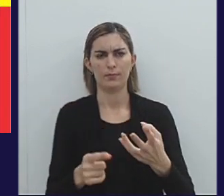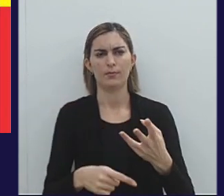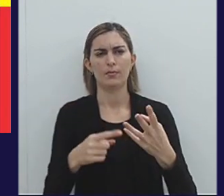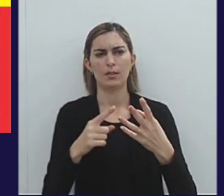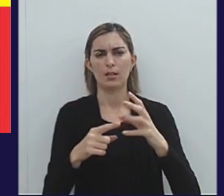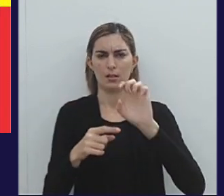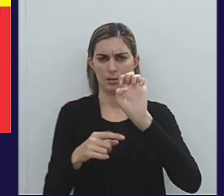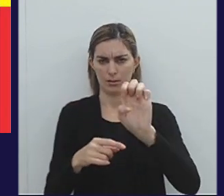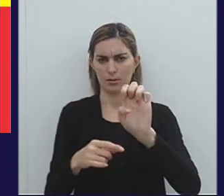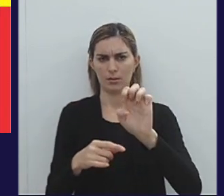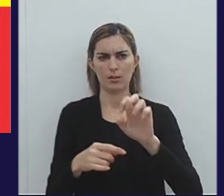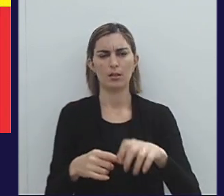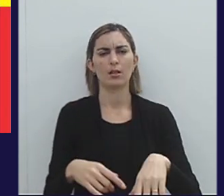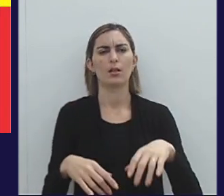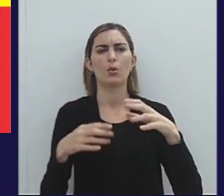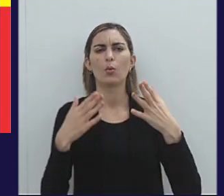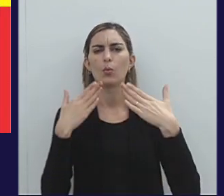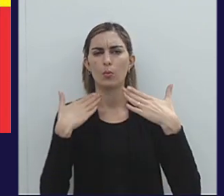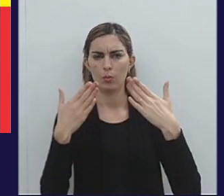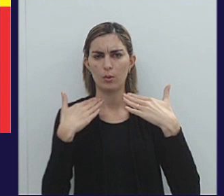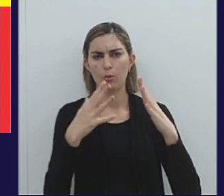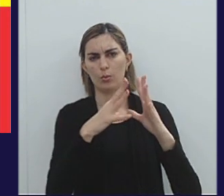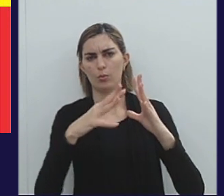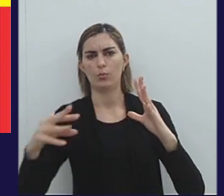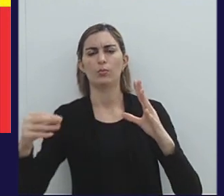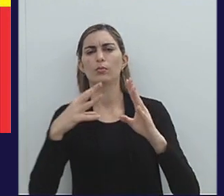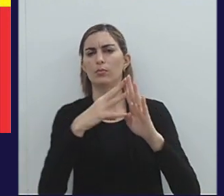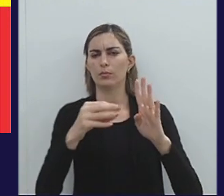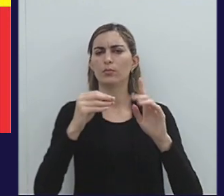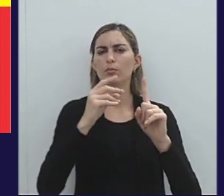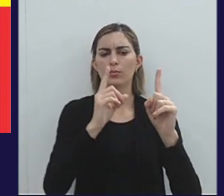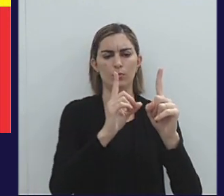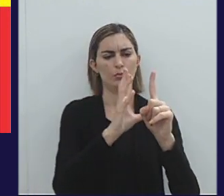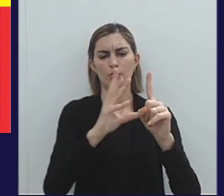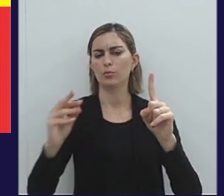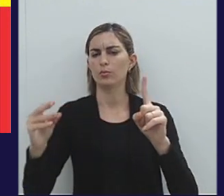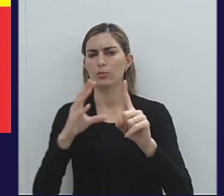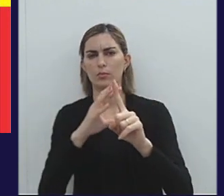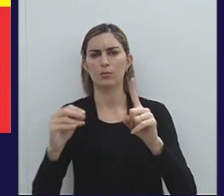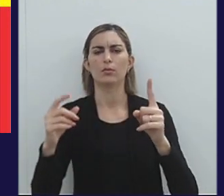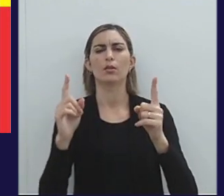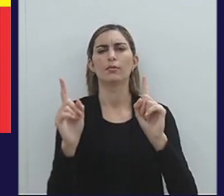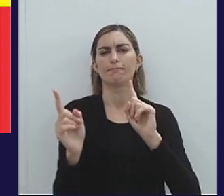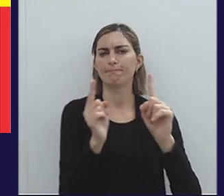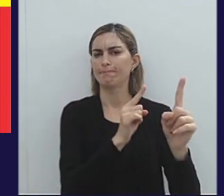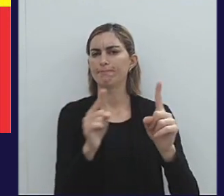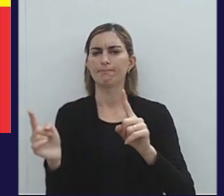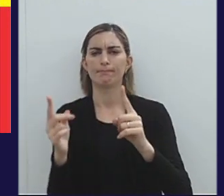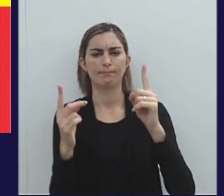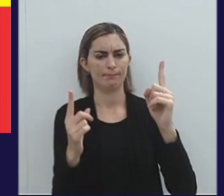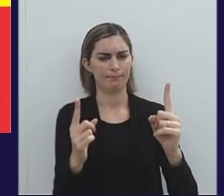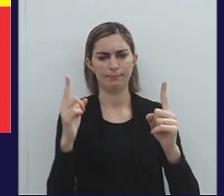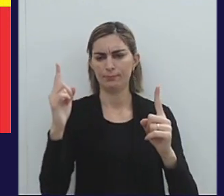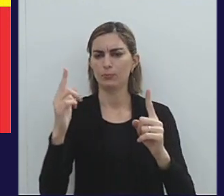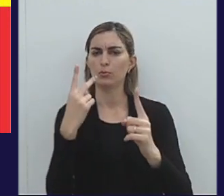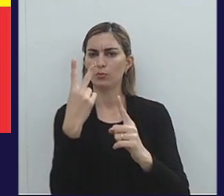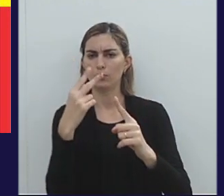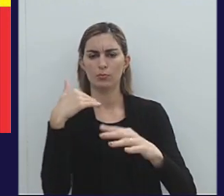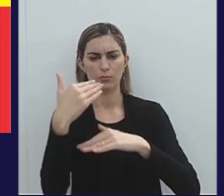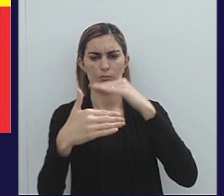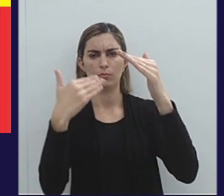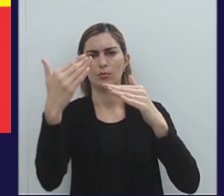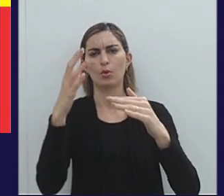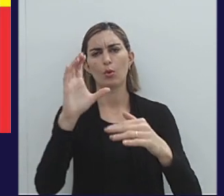estabelecido. E na letra E, o calor pode ser transferido por meios de dois